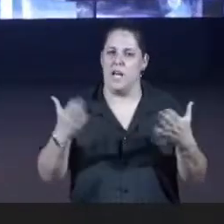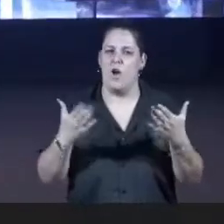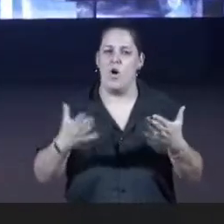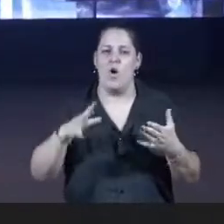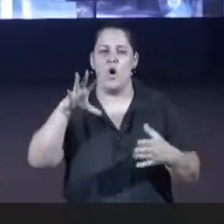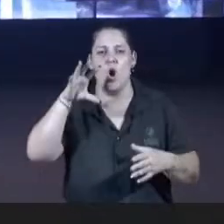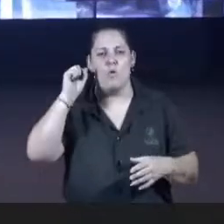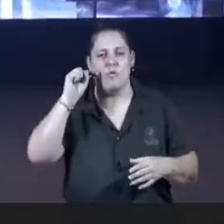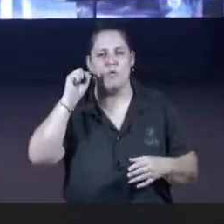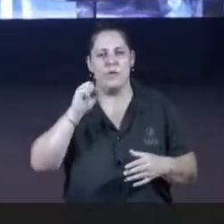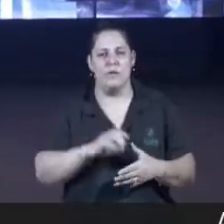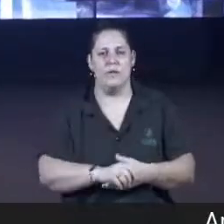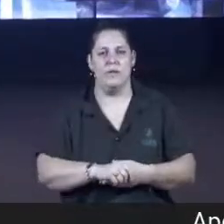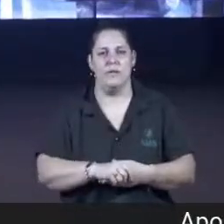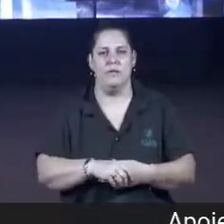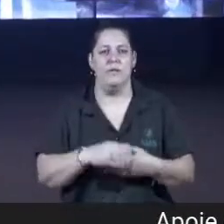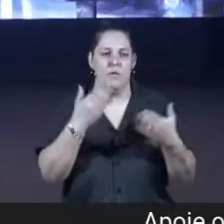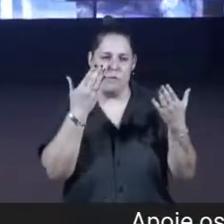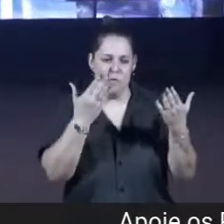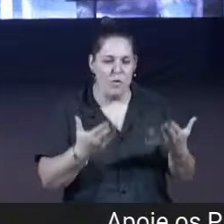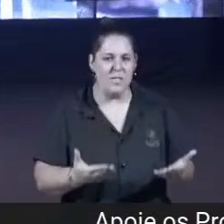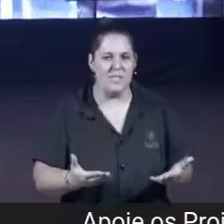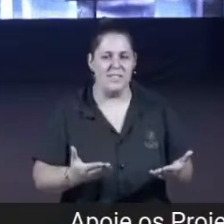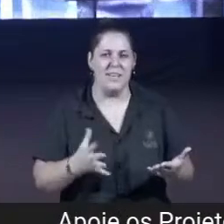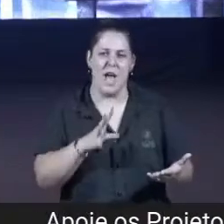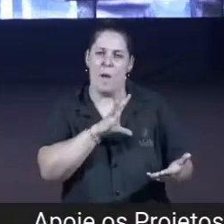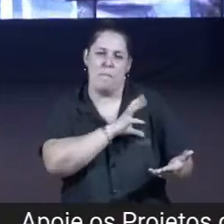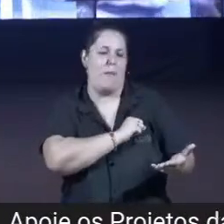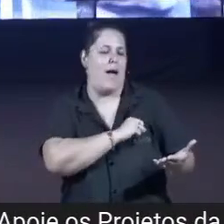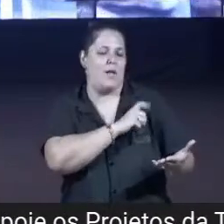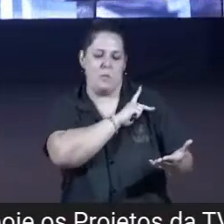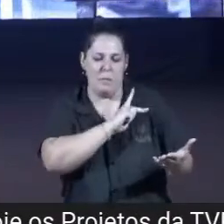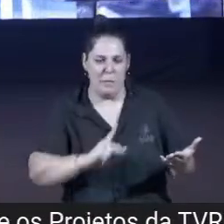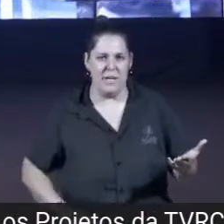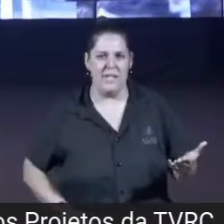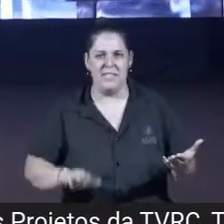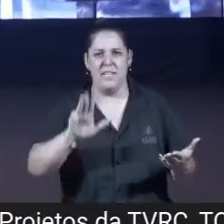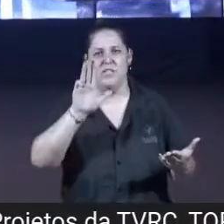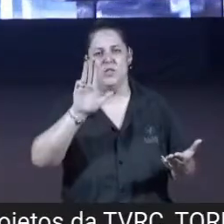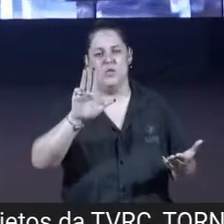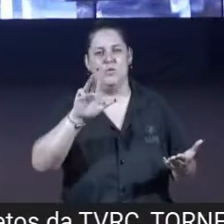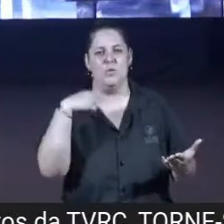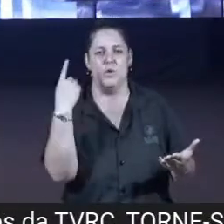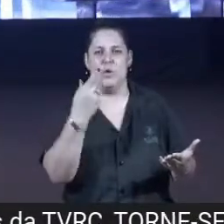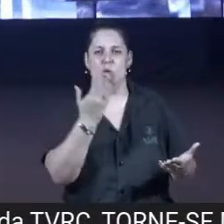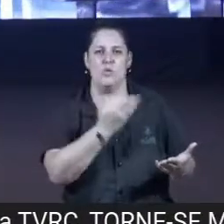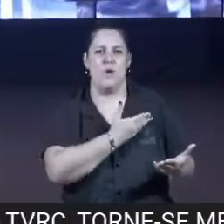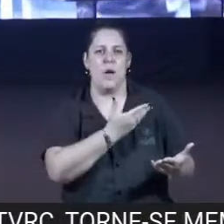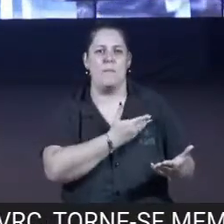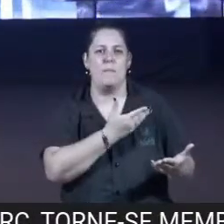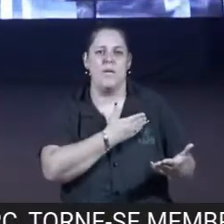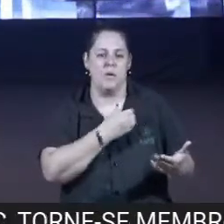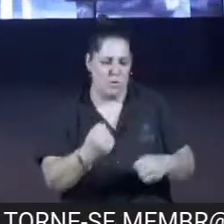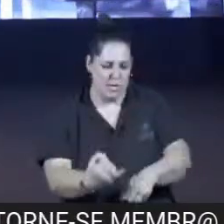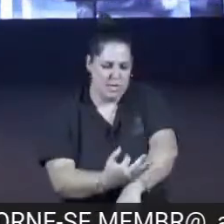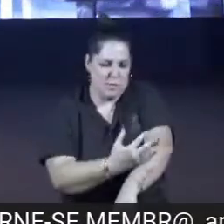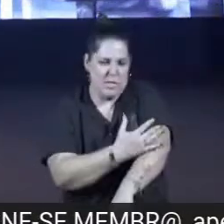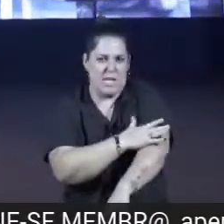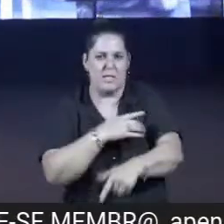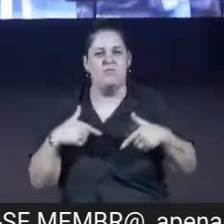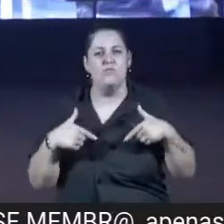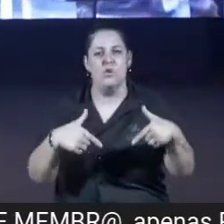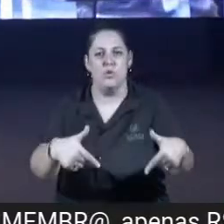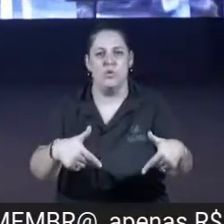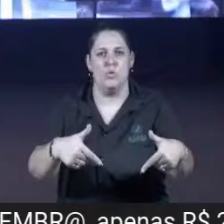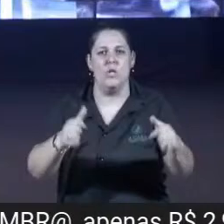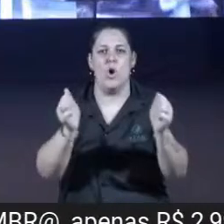quer ouvir você, querido presidente Lula, nosso companheiro, inspiração de luta, e